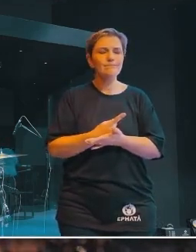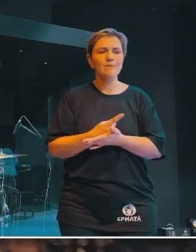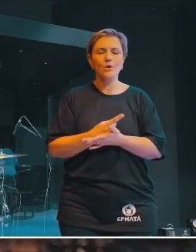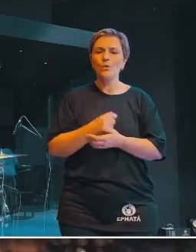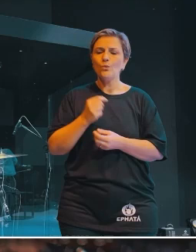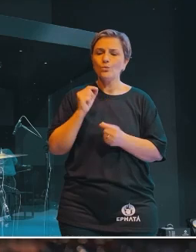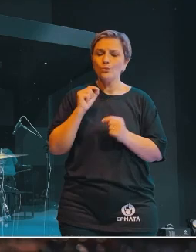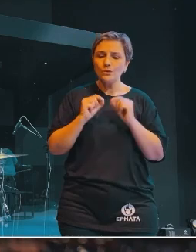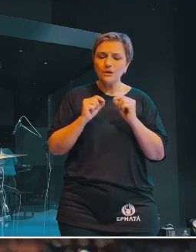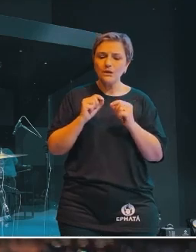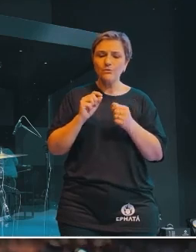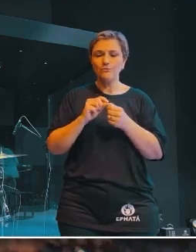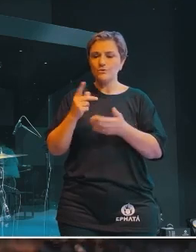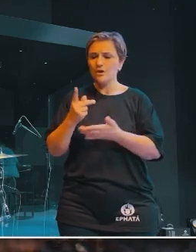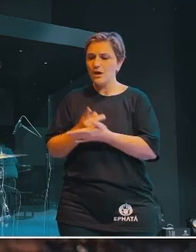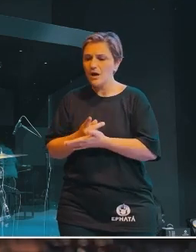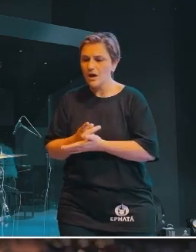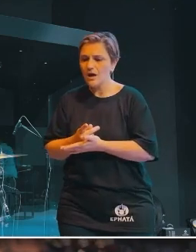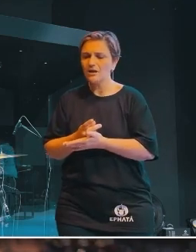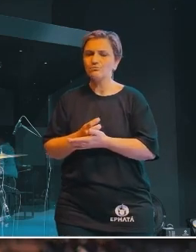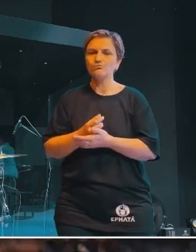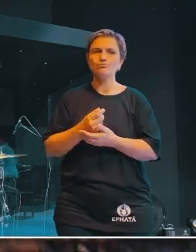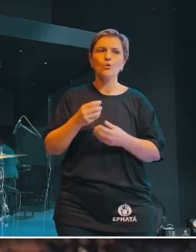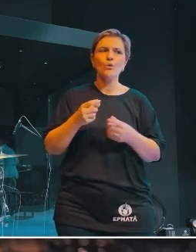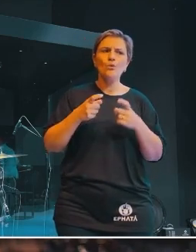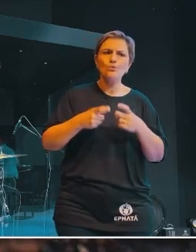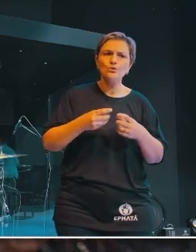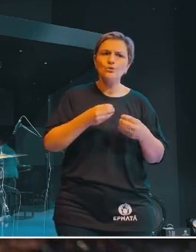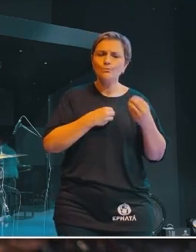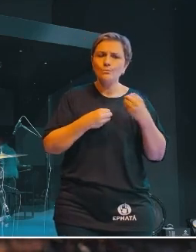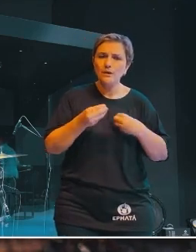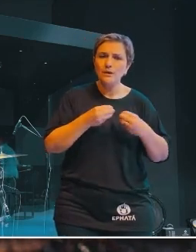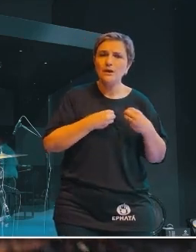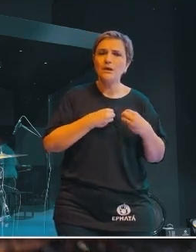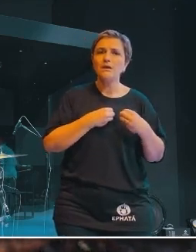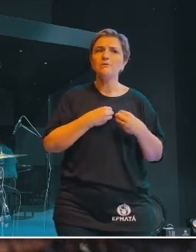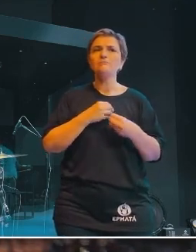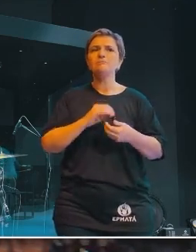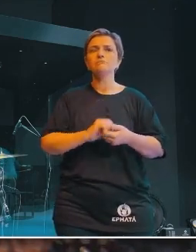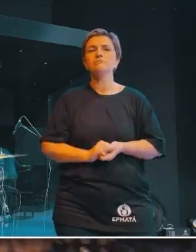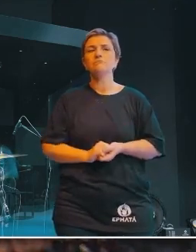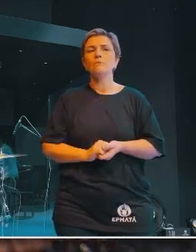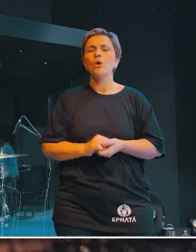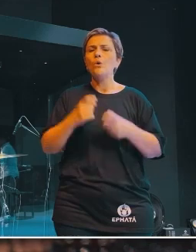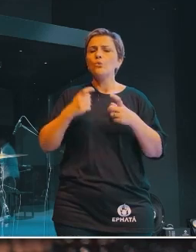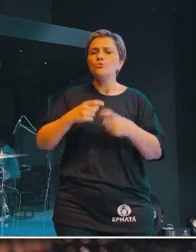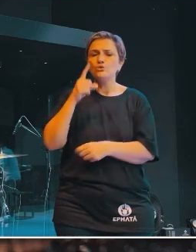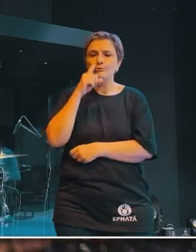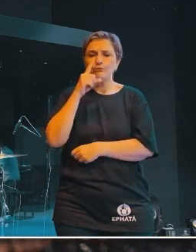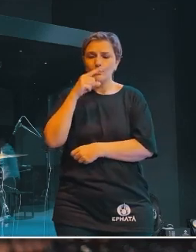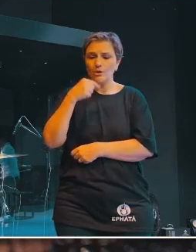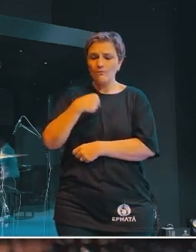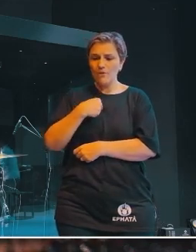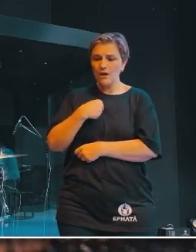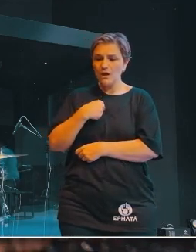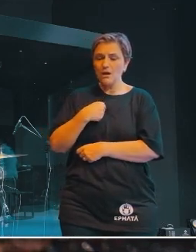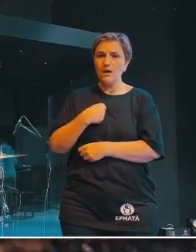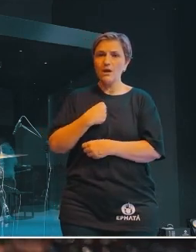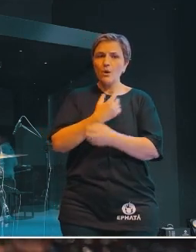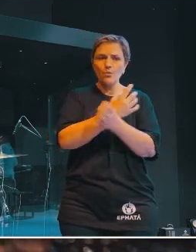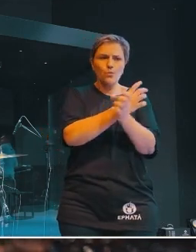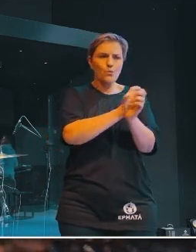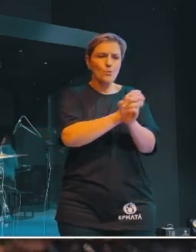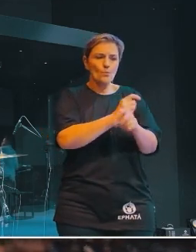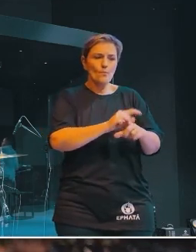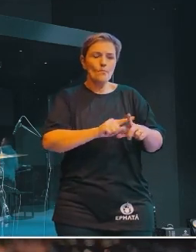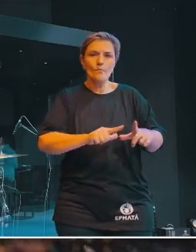que eu pequei? Aonde foi que eu falhei? Olha para mim, no nome de Jesus. A tempestade, ou o deserto, ou a